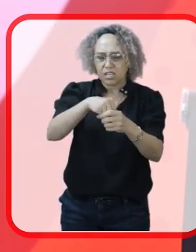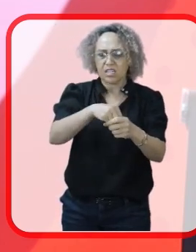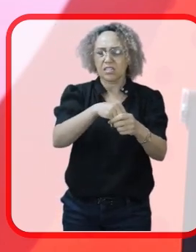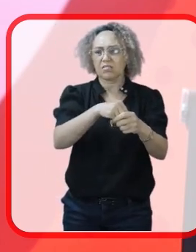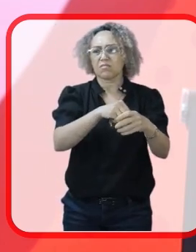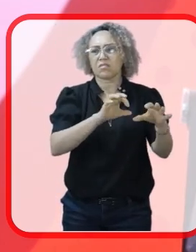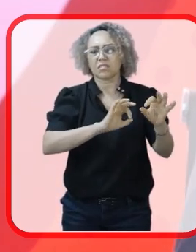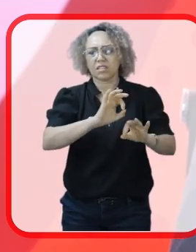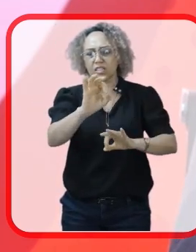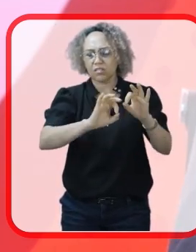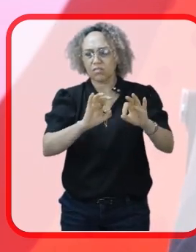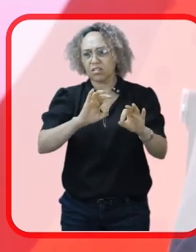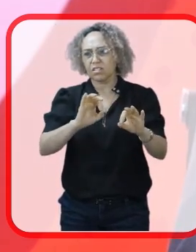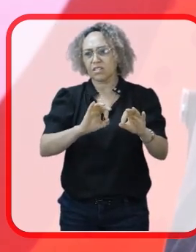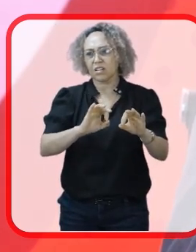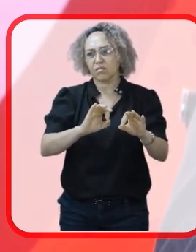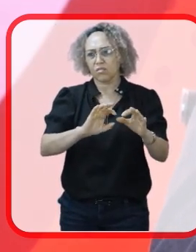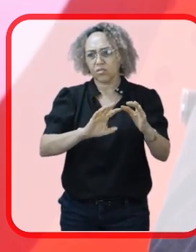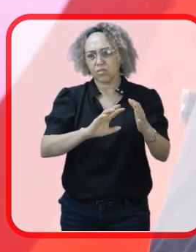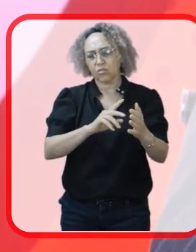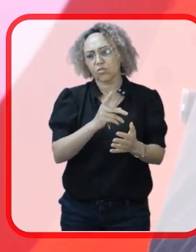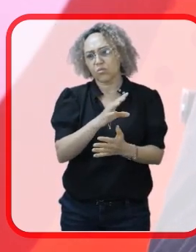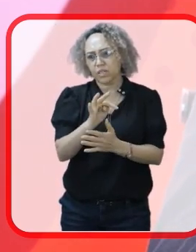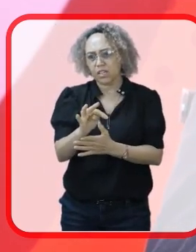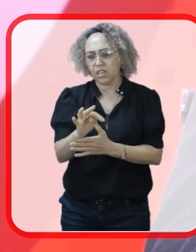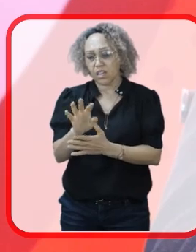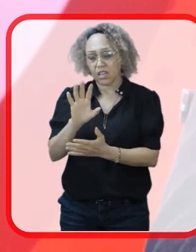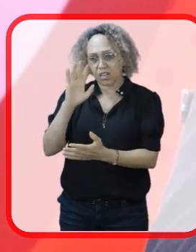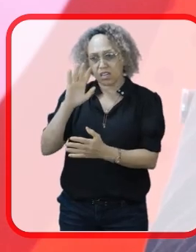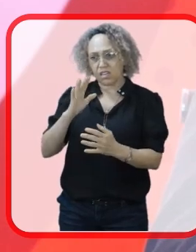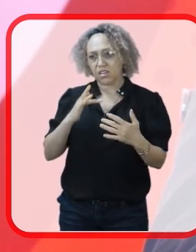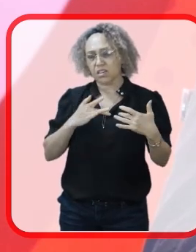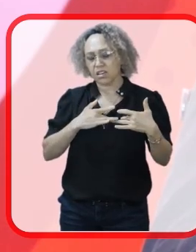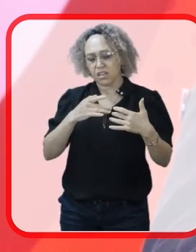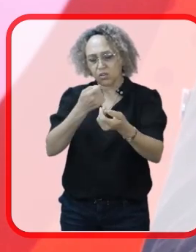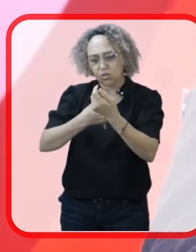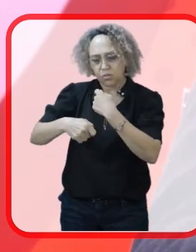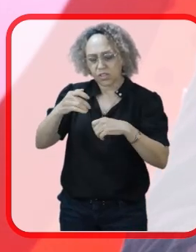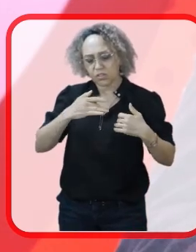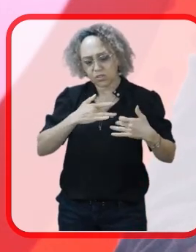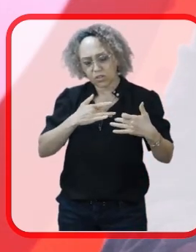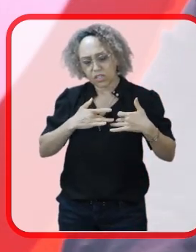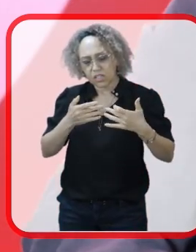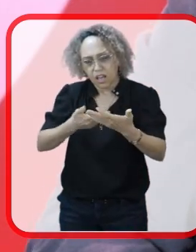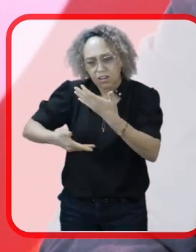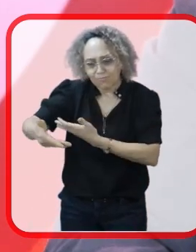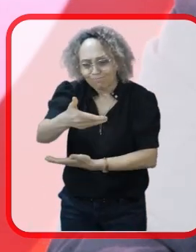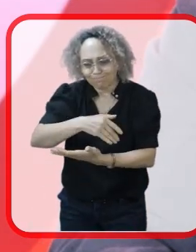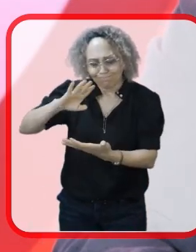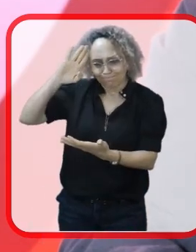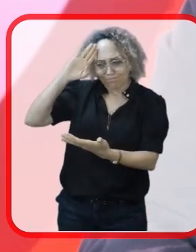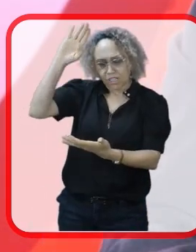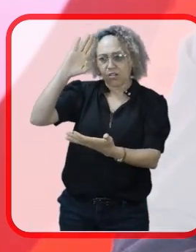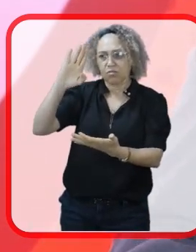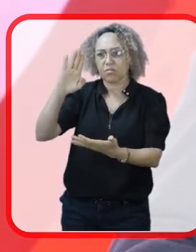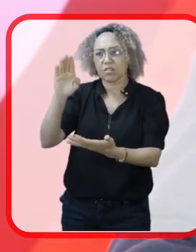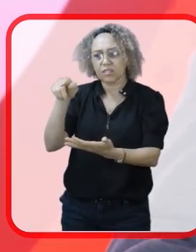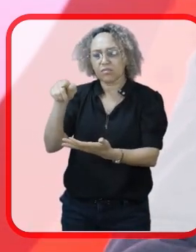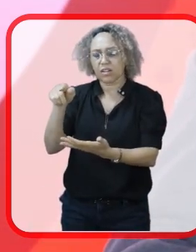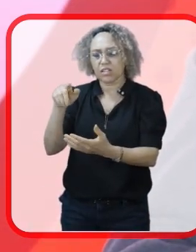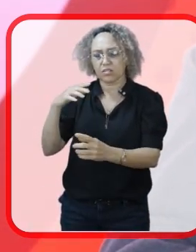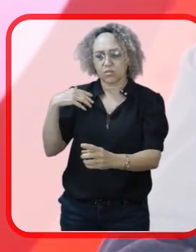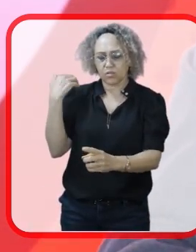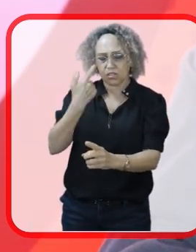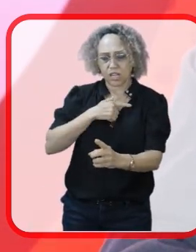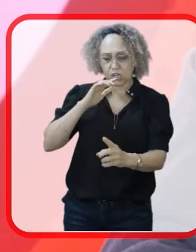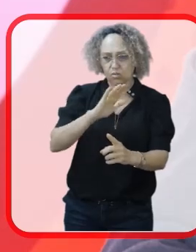sim, se nós quisermos dialogar com a nova classe trabalhadora. Portanto, o PT não pode mais falar economia solidária de forma